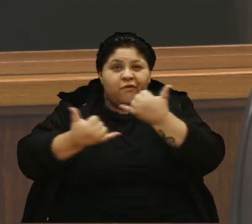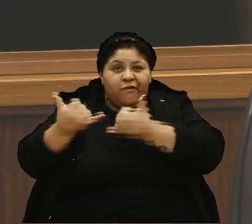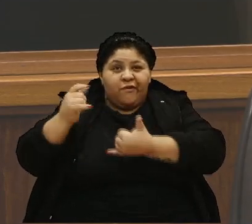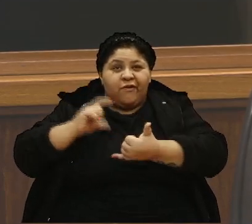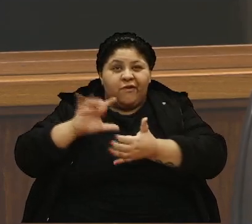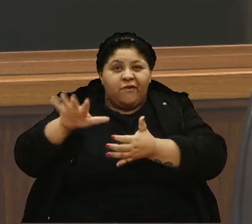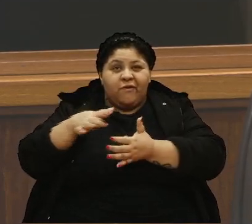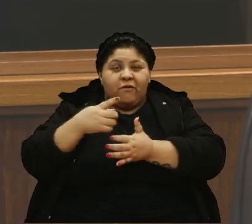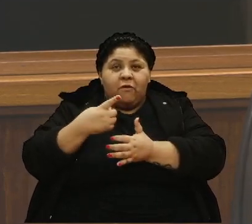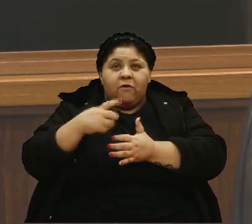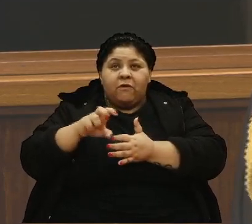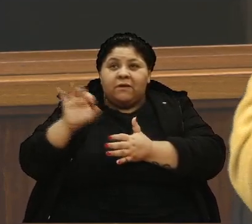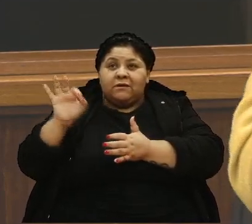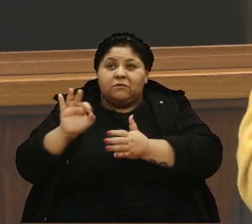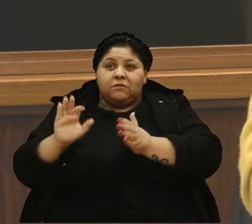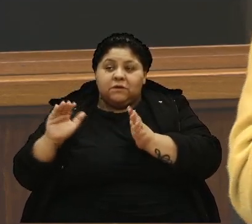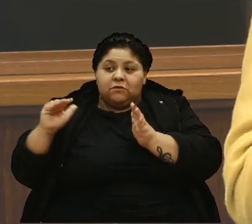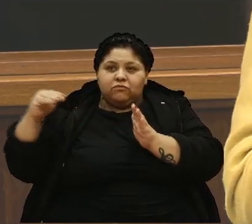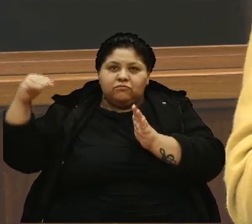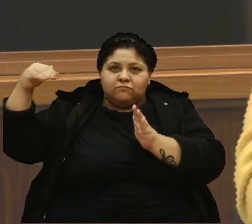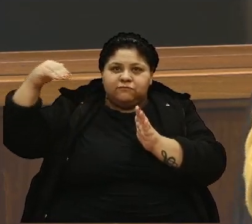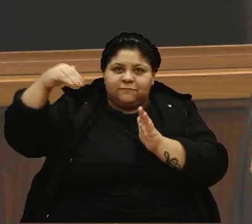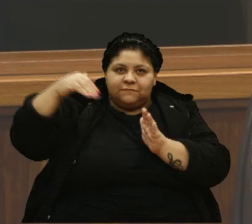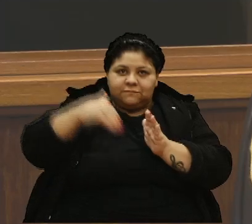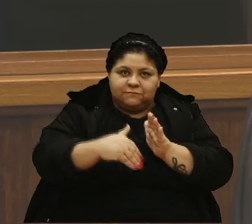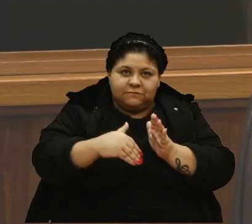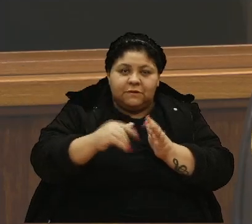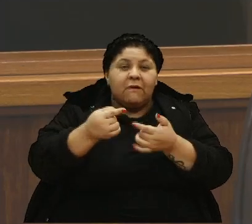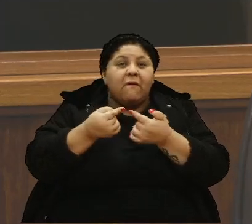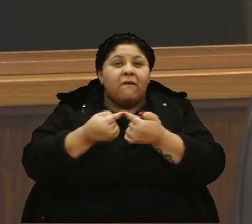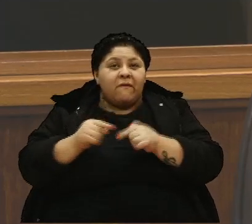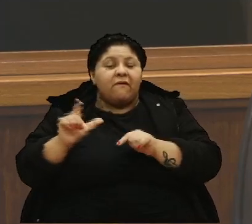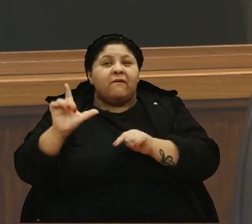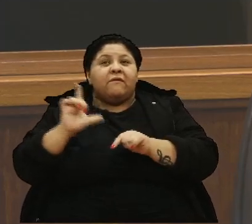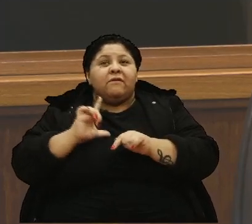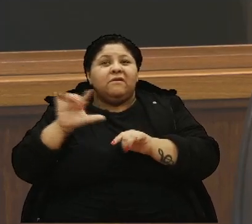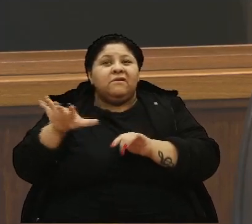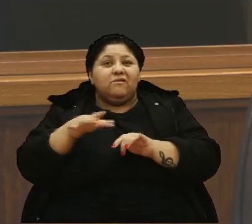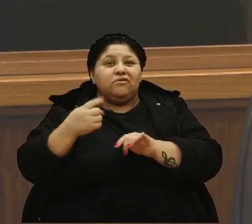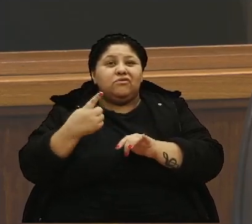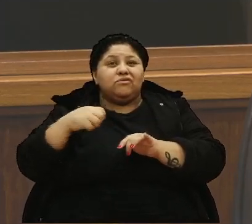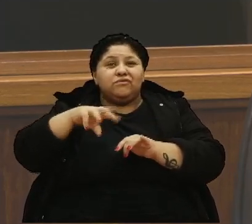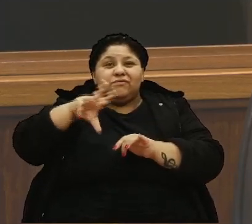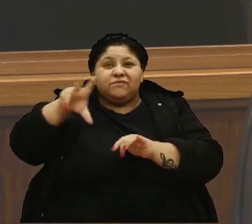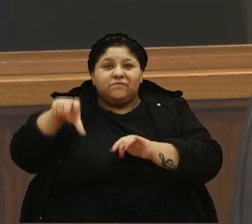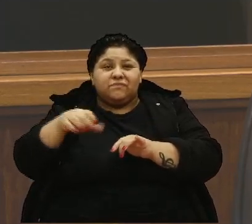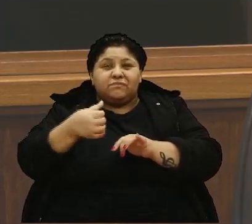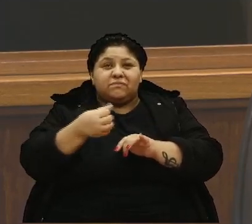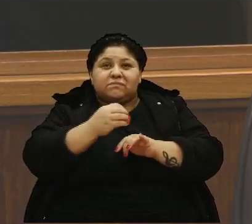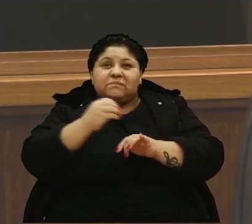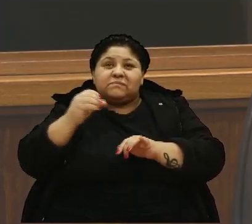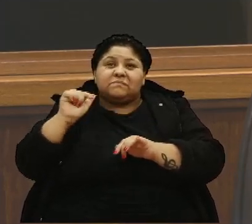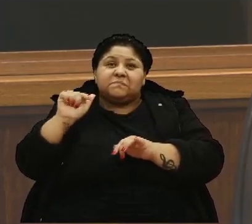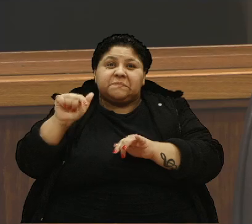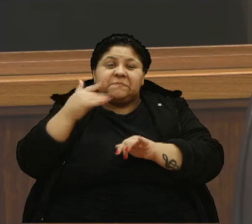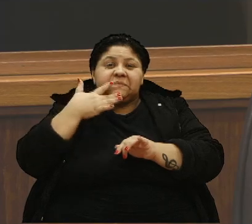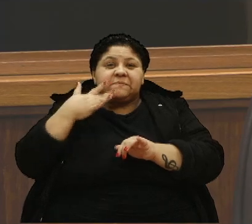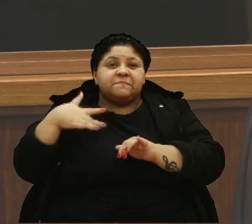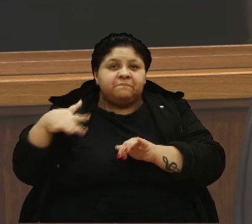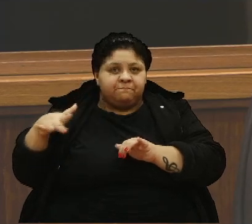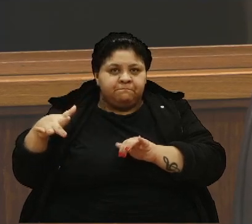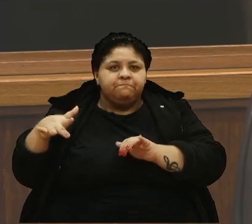de 15%. Mas ainda assim tem cerca de 1.600.000